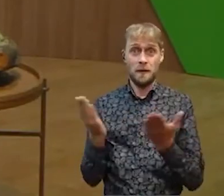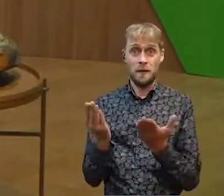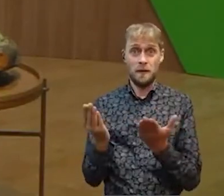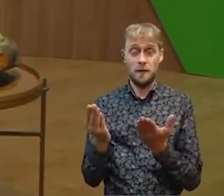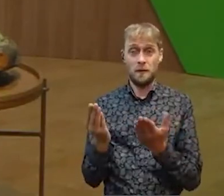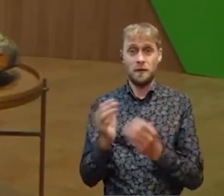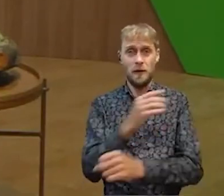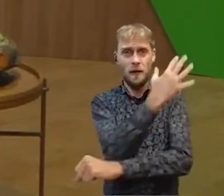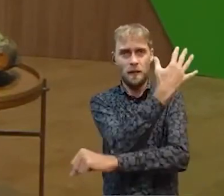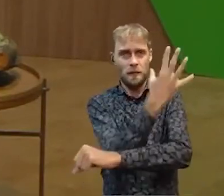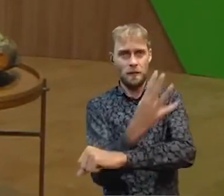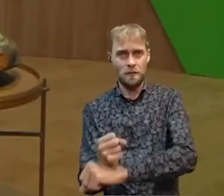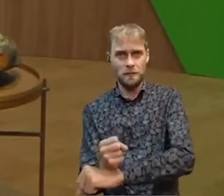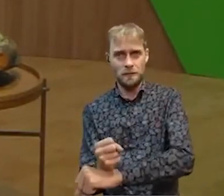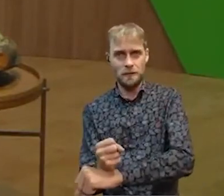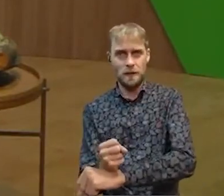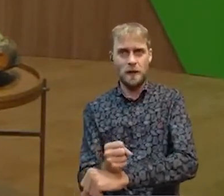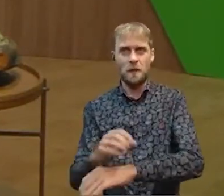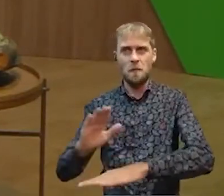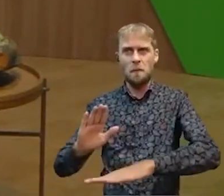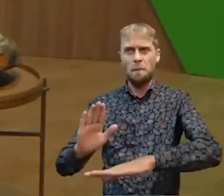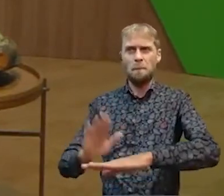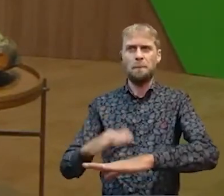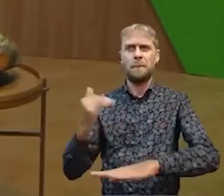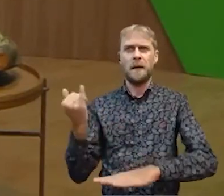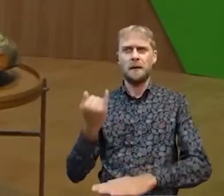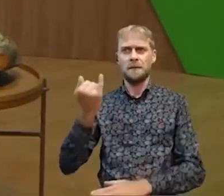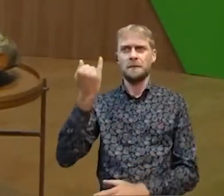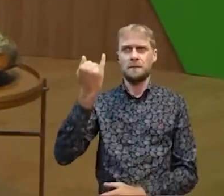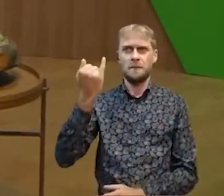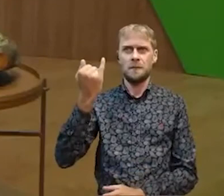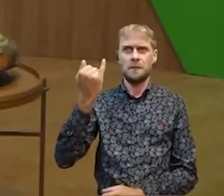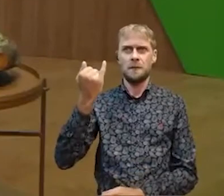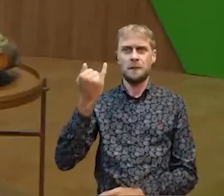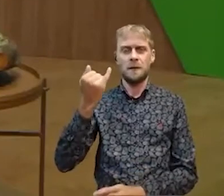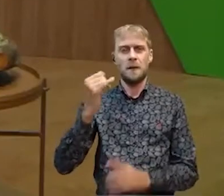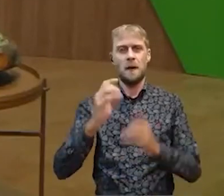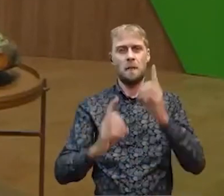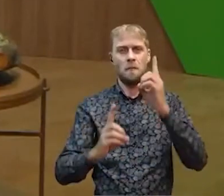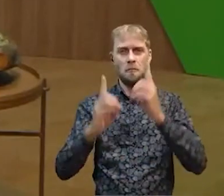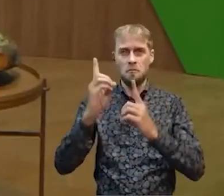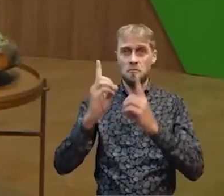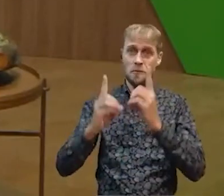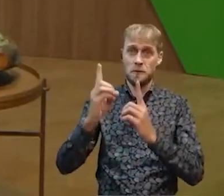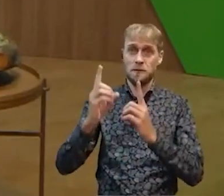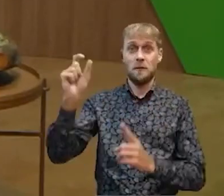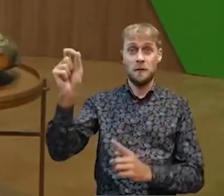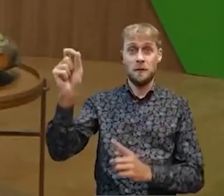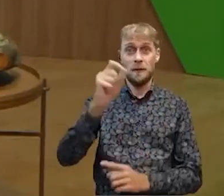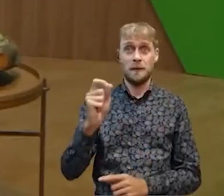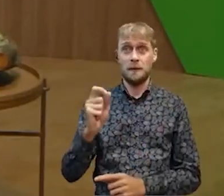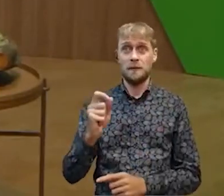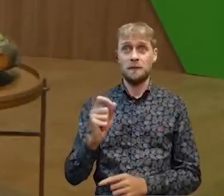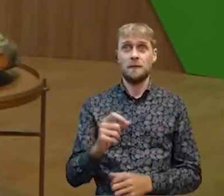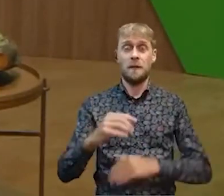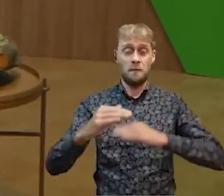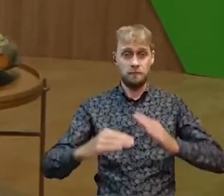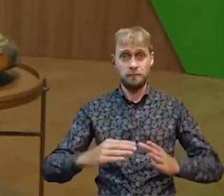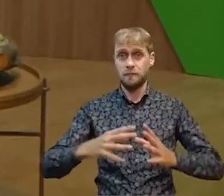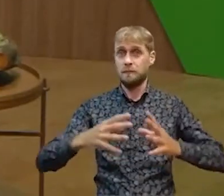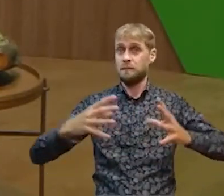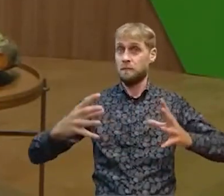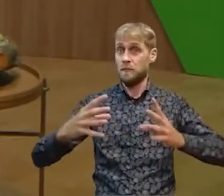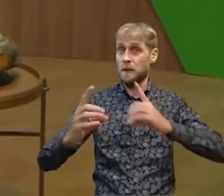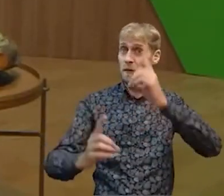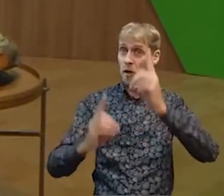mais um recorde de produção de grãos, tá? Todo ano a gente tem tido crescimento nessa produtividade, certo? Sem crescer